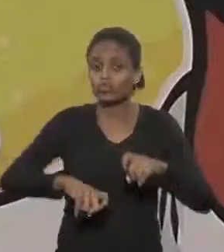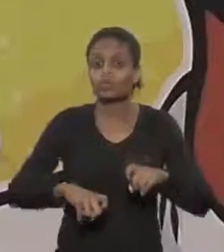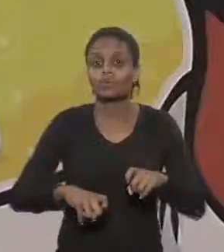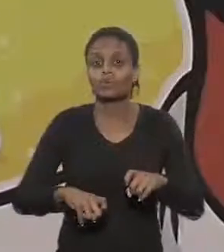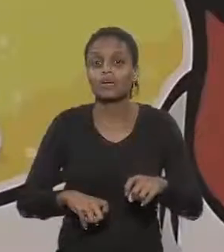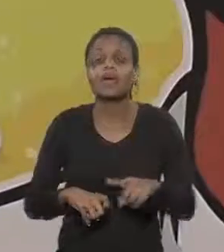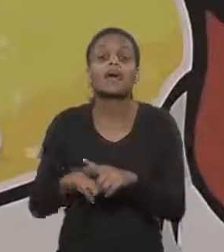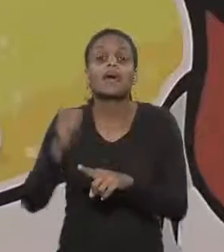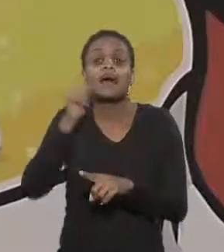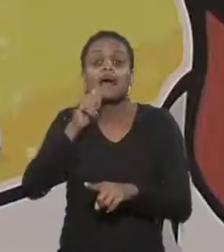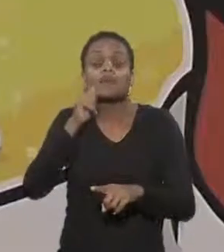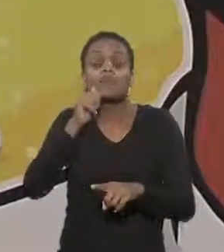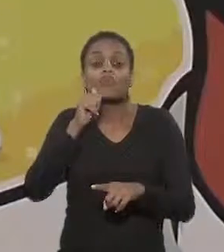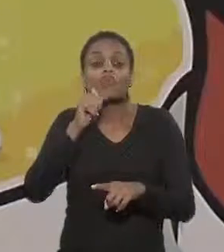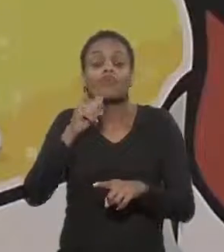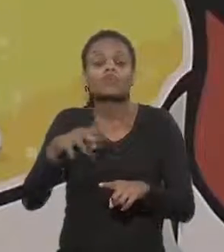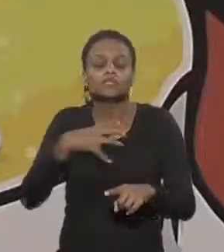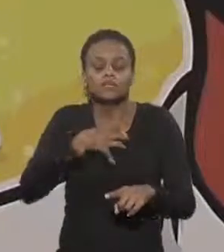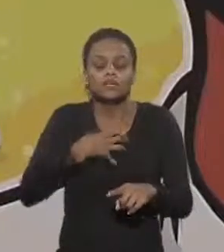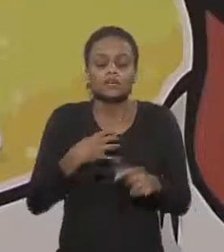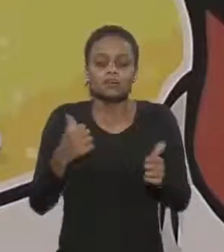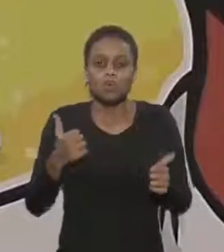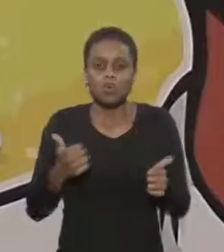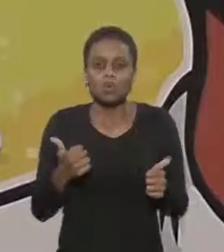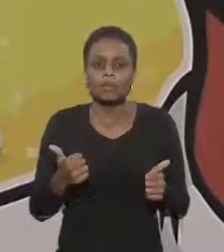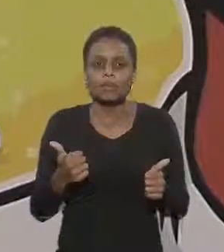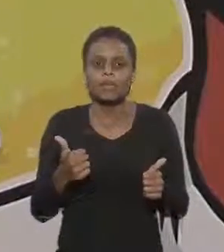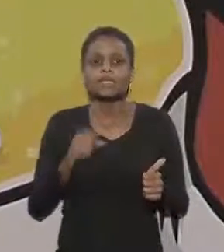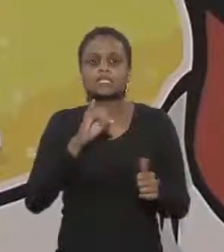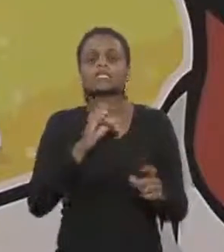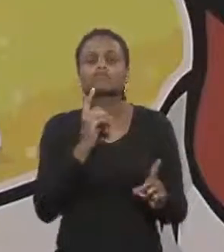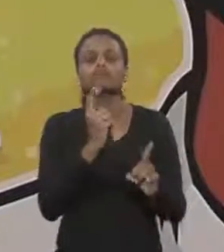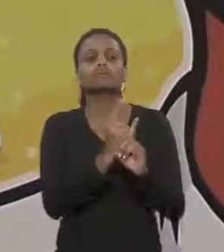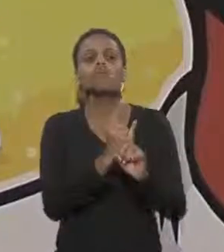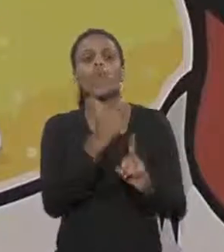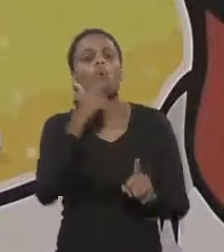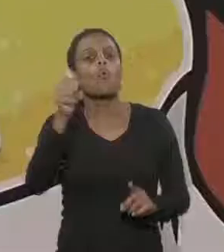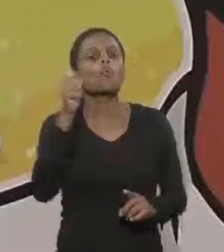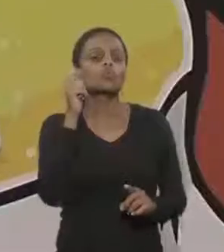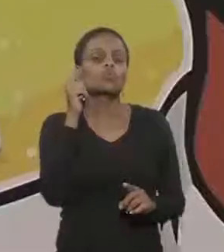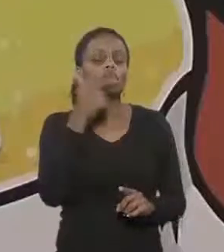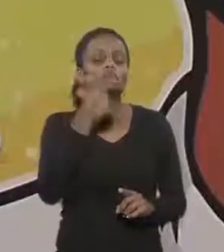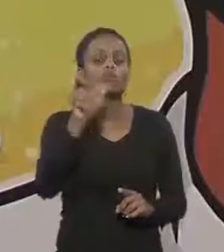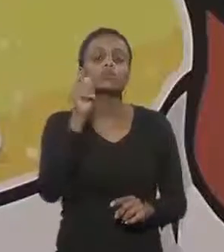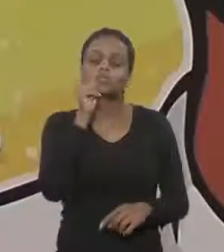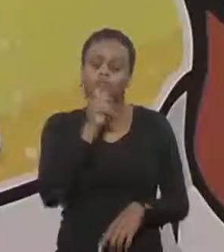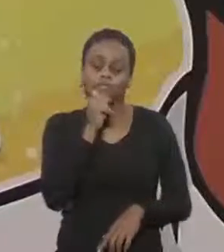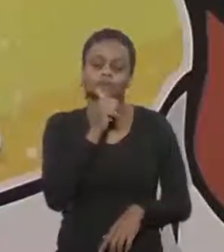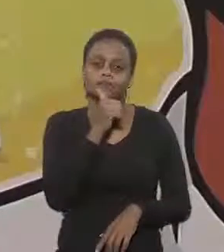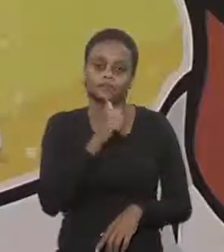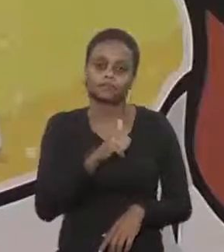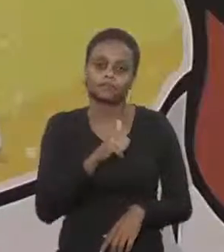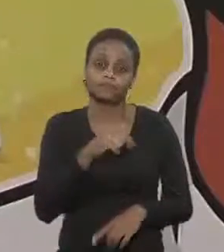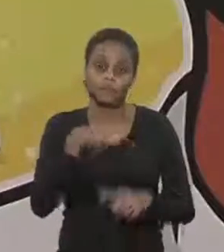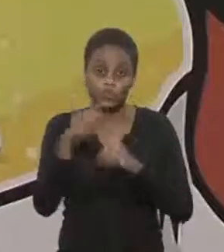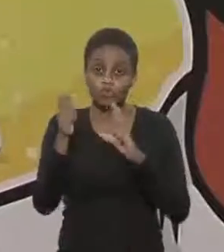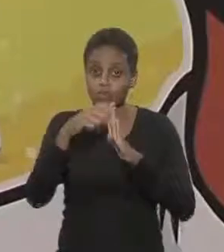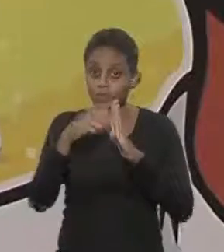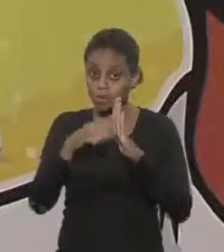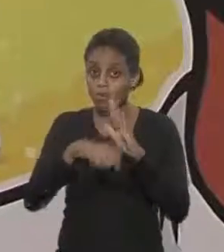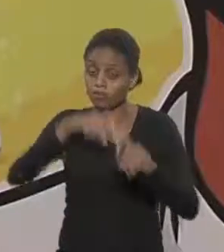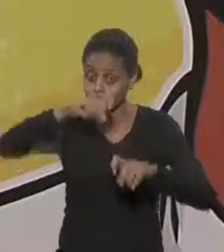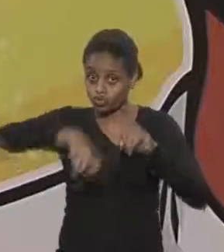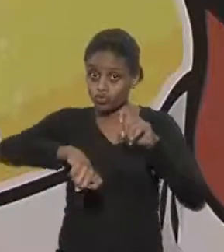descreveu o estupro, essa mulher pode se sentir mais confortável falando isso com outra mulher. Após